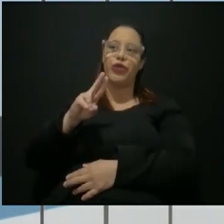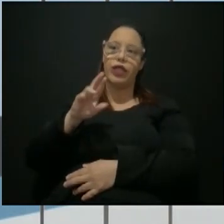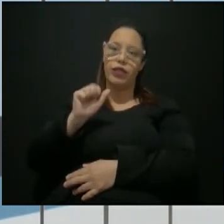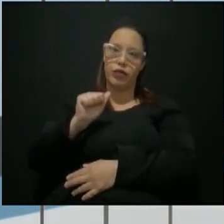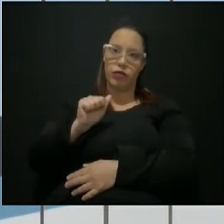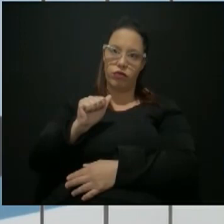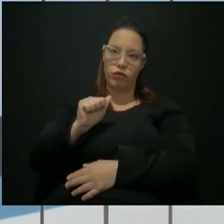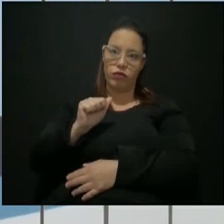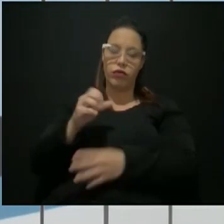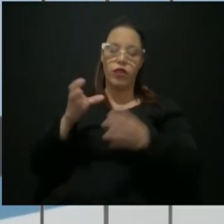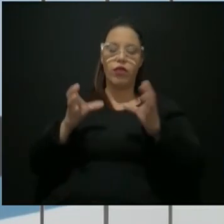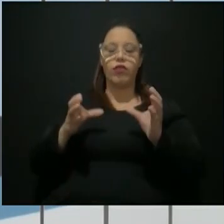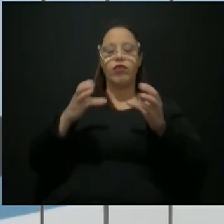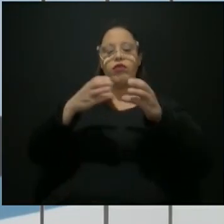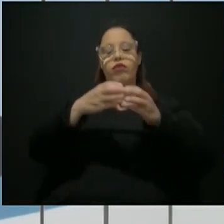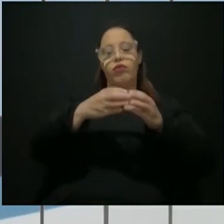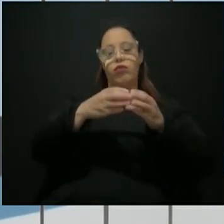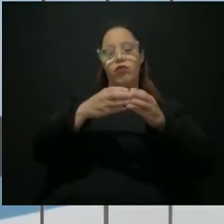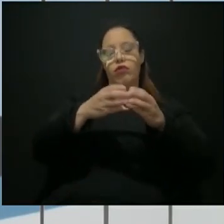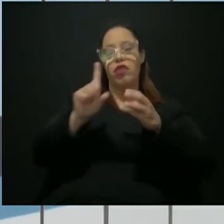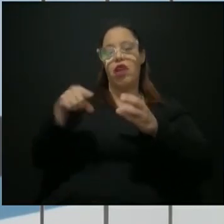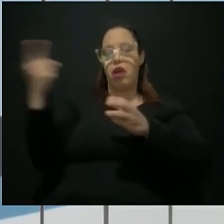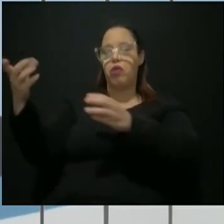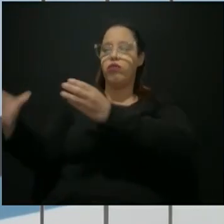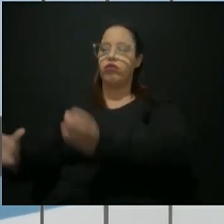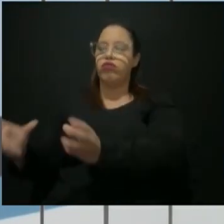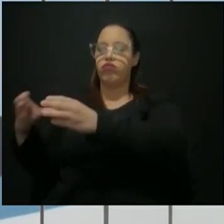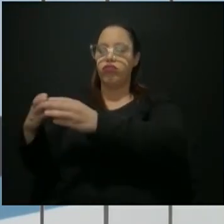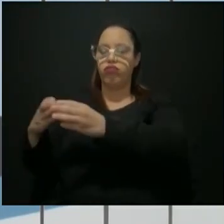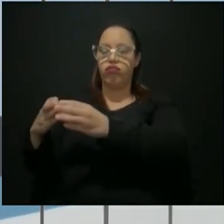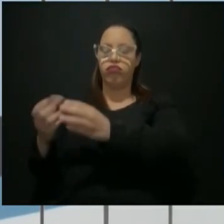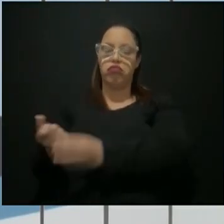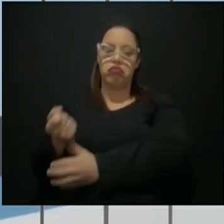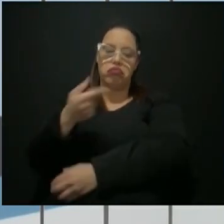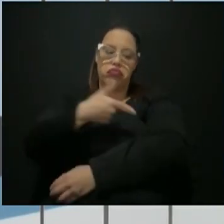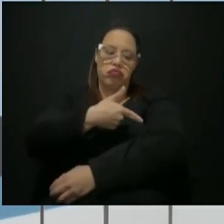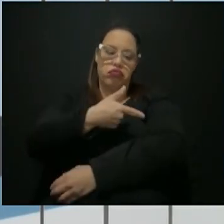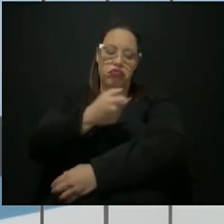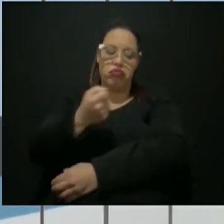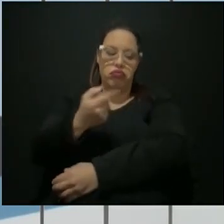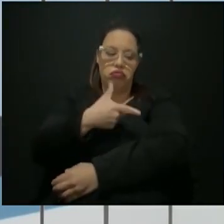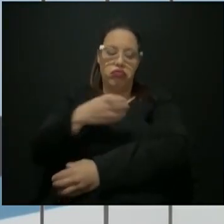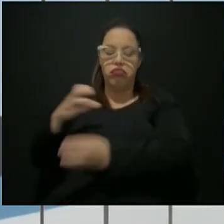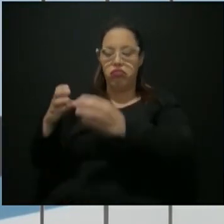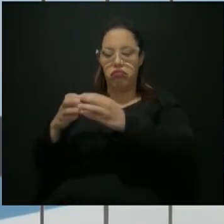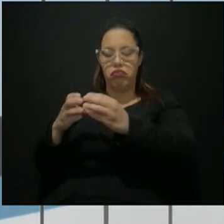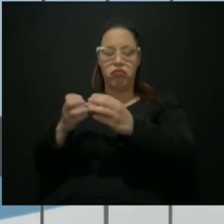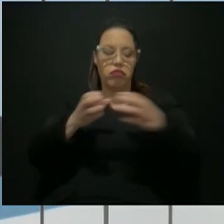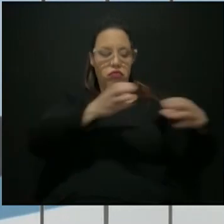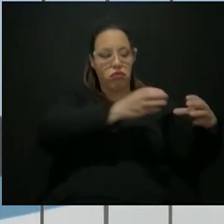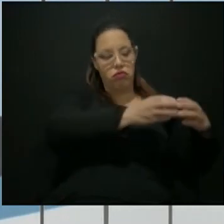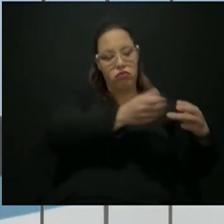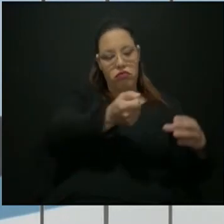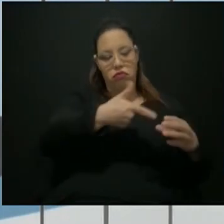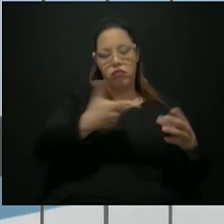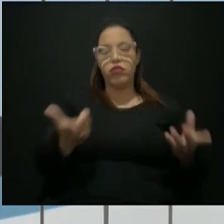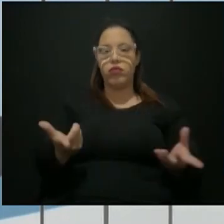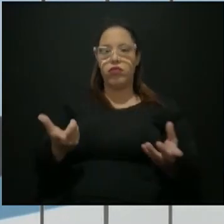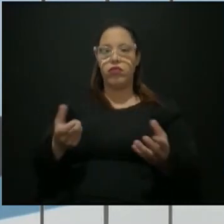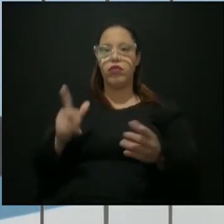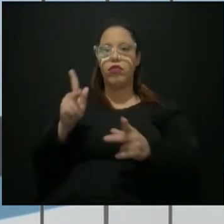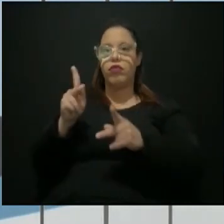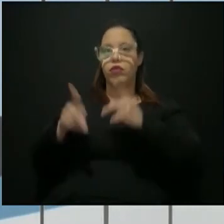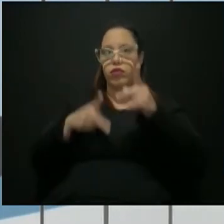grupo em relação ao outro. Então, a ideia na tese foi mensurar grupos populacionais com